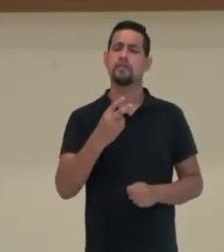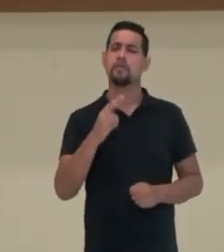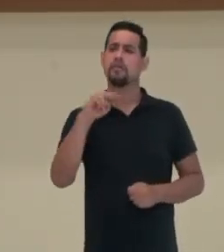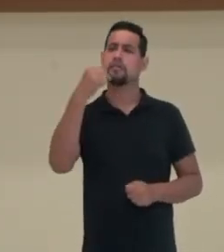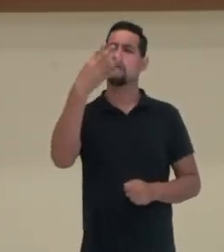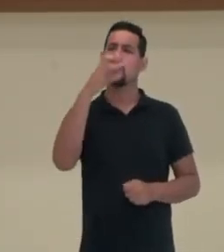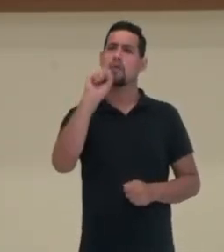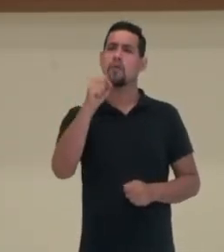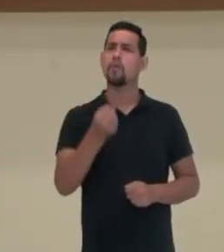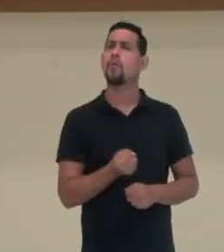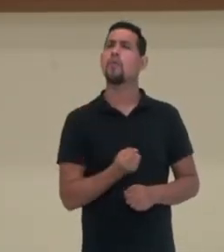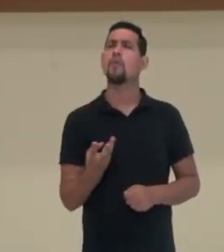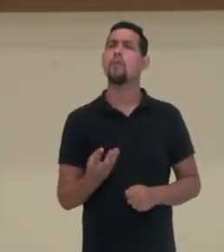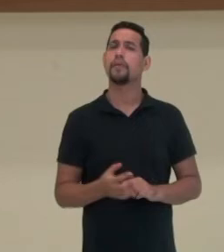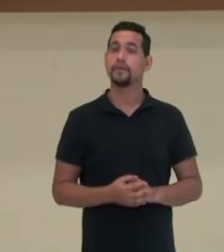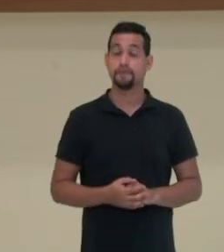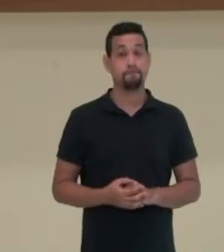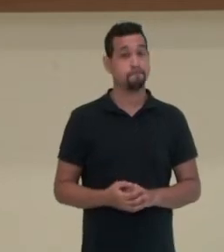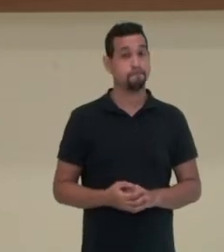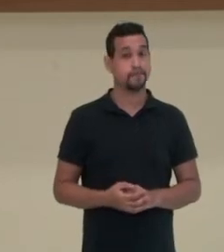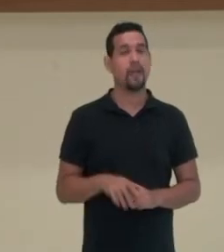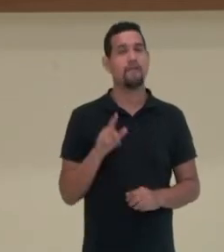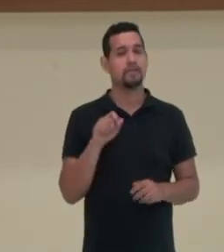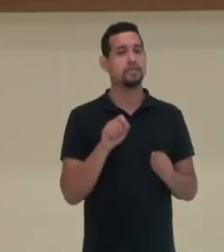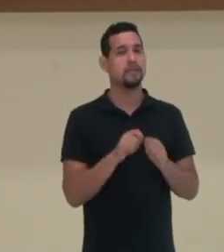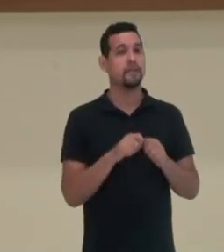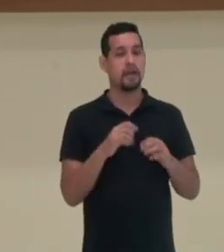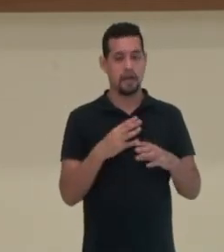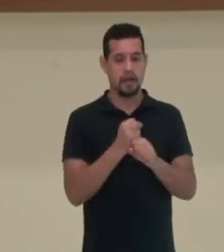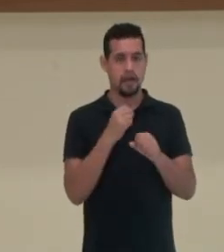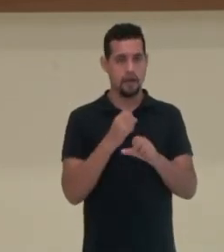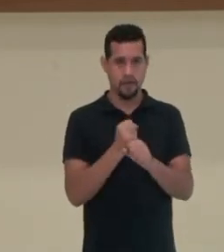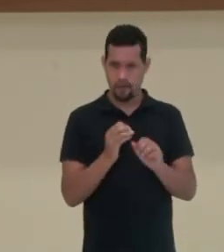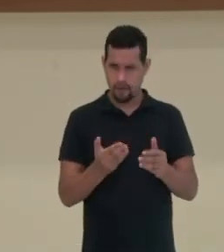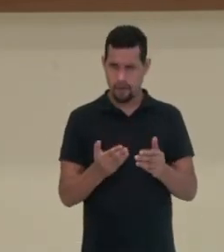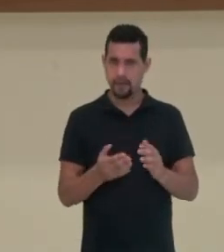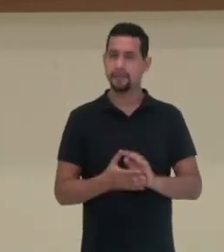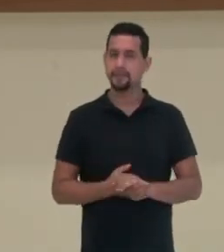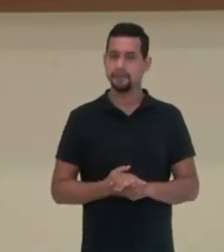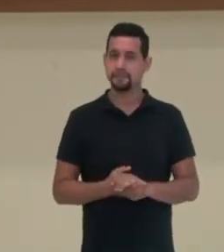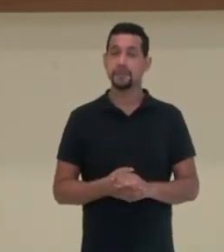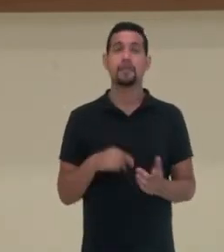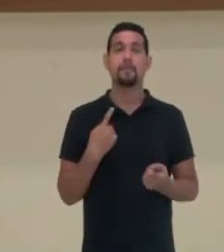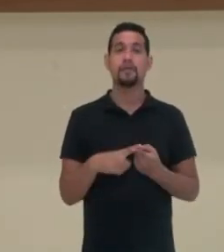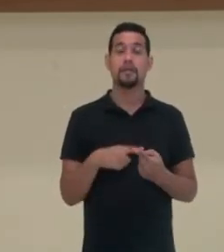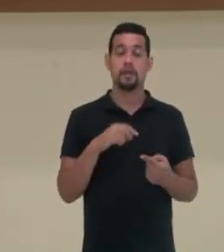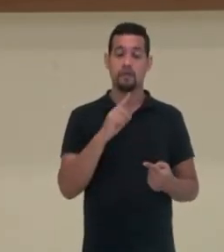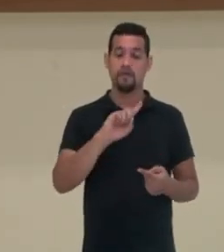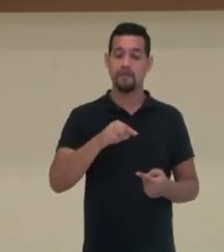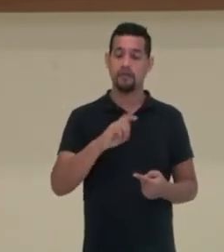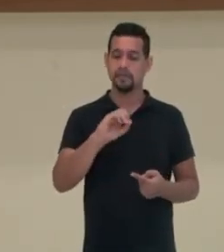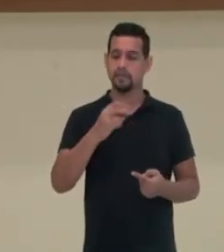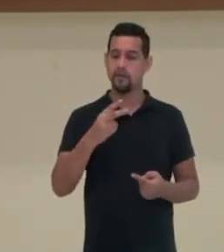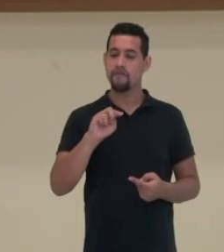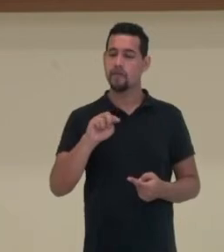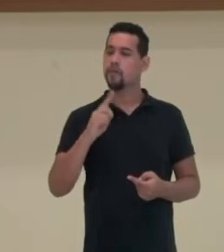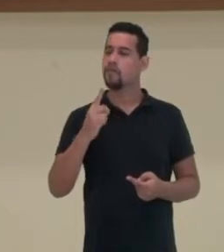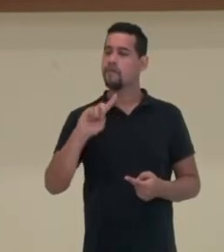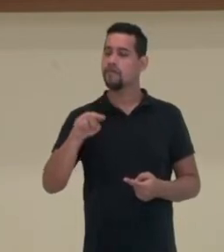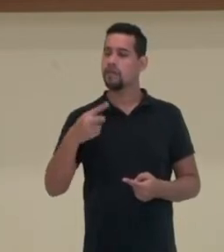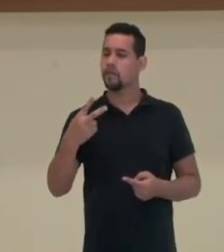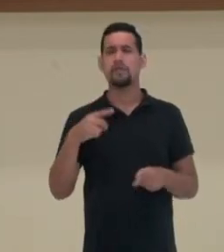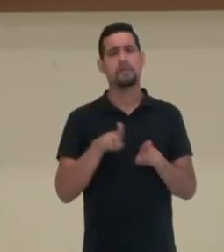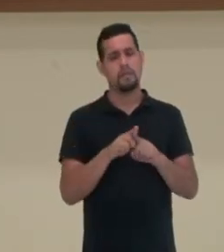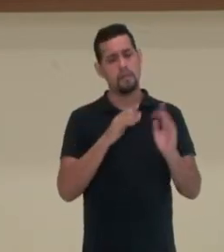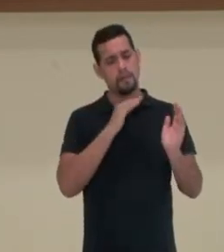elevado a 48? Meu querido, você vai para a calculadora, tá bom? Porque é 1,02 vezes